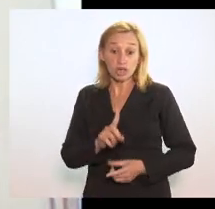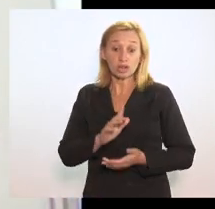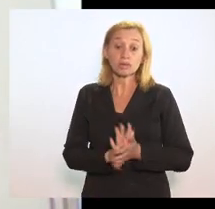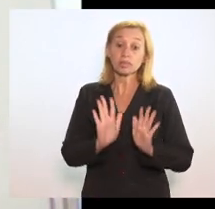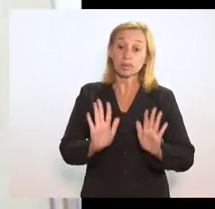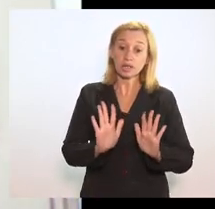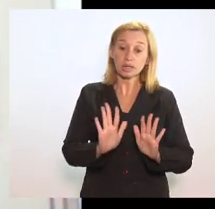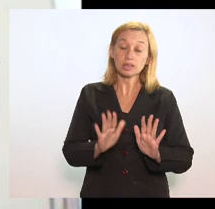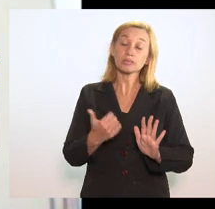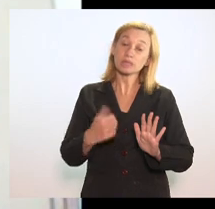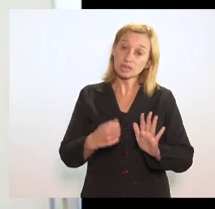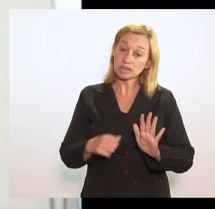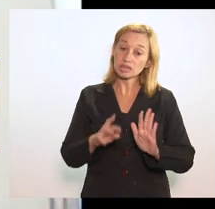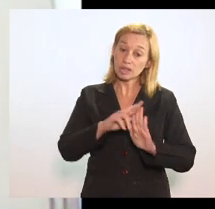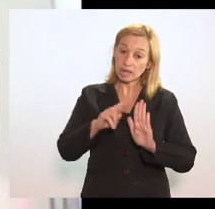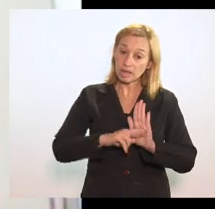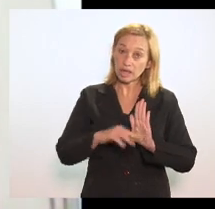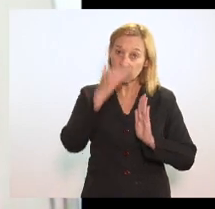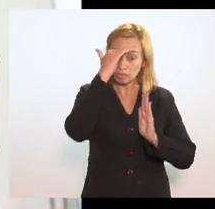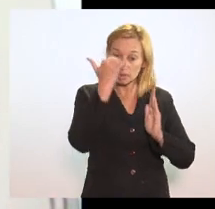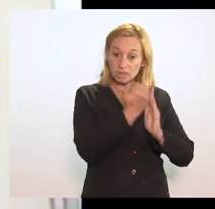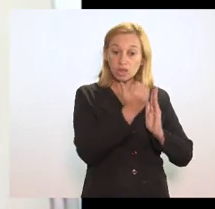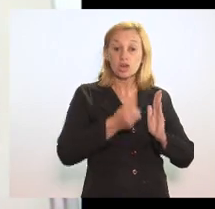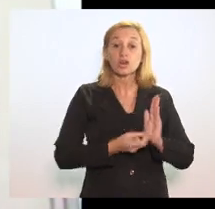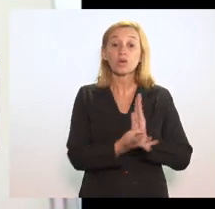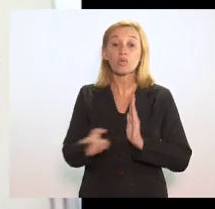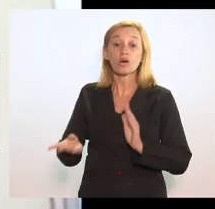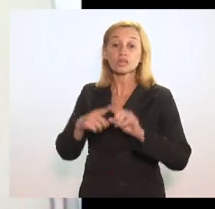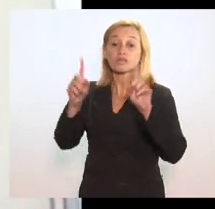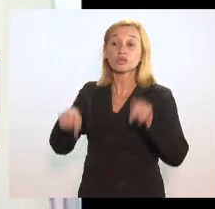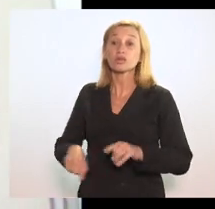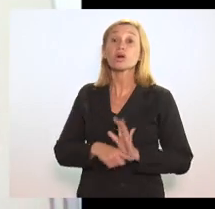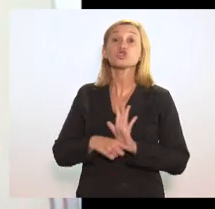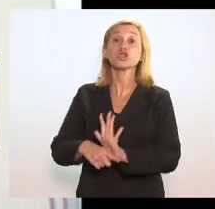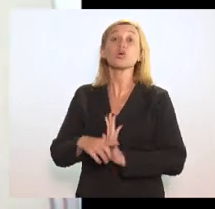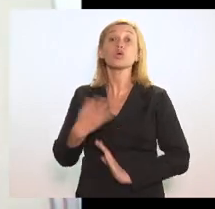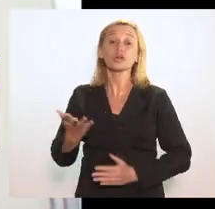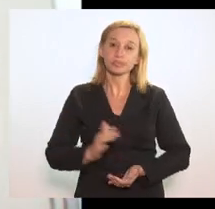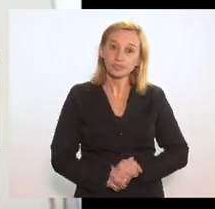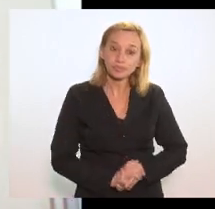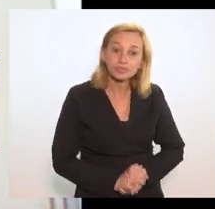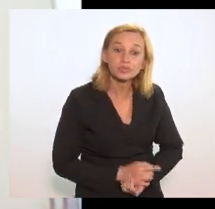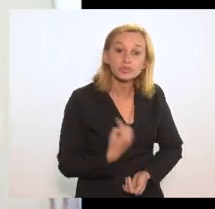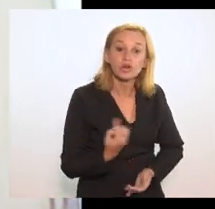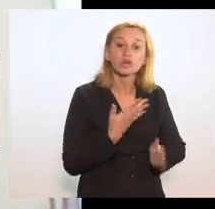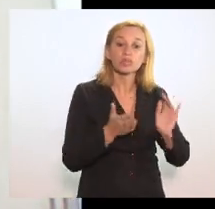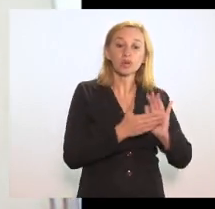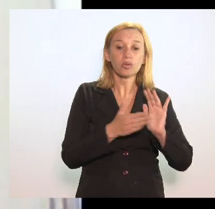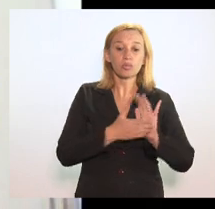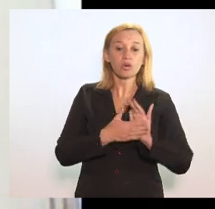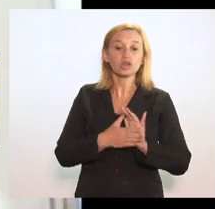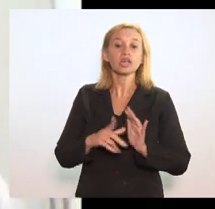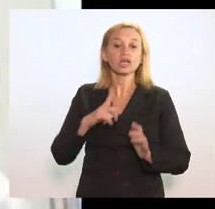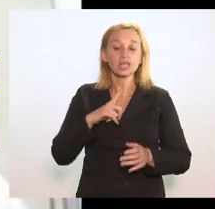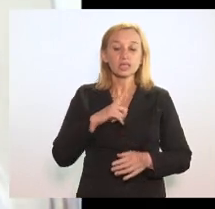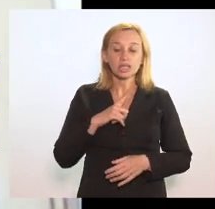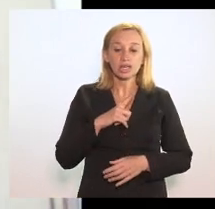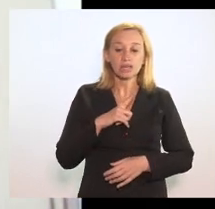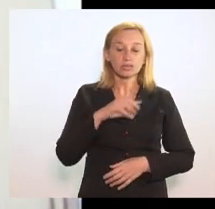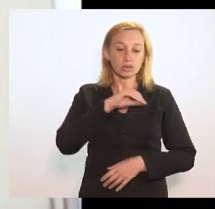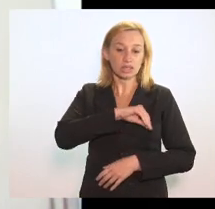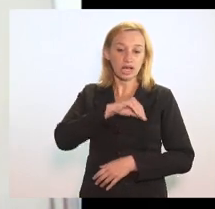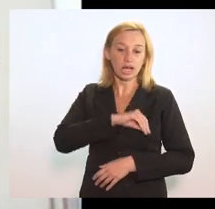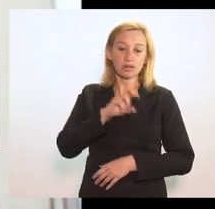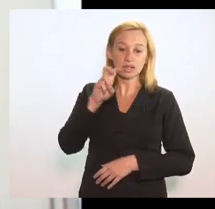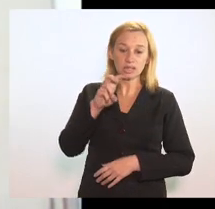se estabeleça em critérios. A quais servidores ele vai ajudar? E a gente está propondo que tenha uma renda mensal de até 5